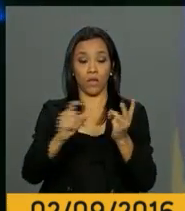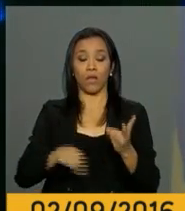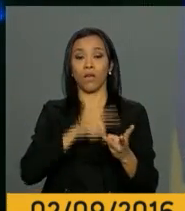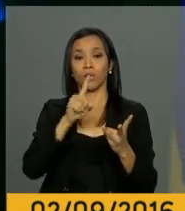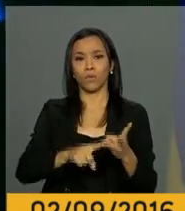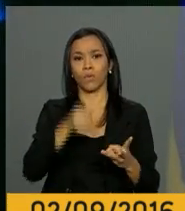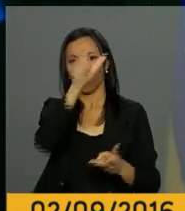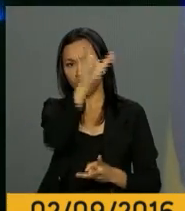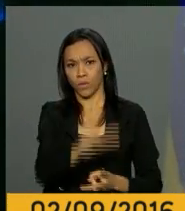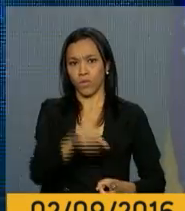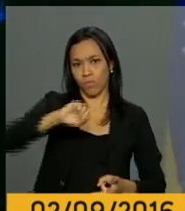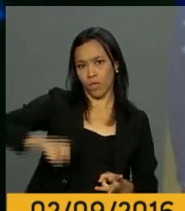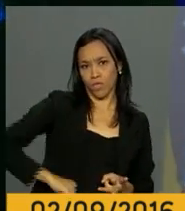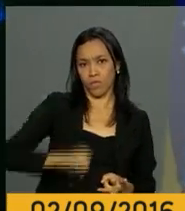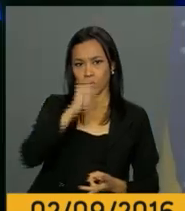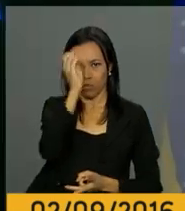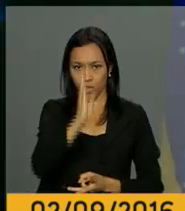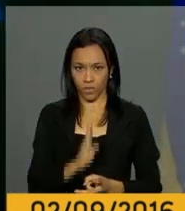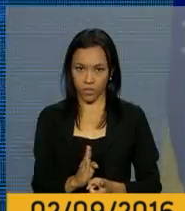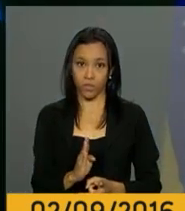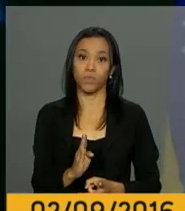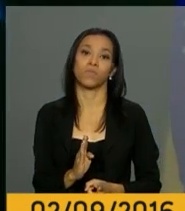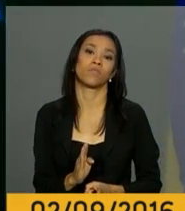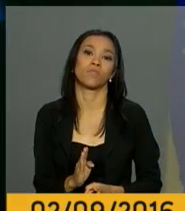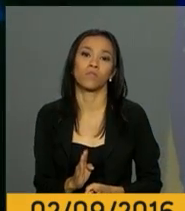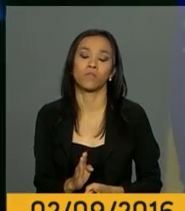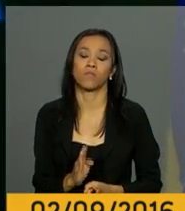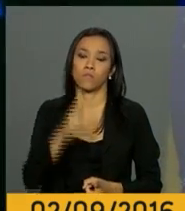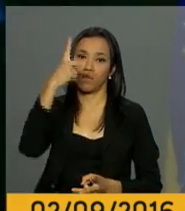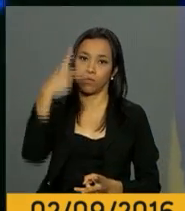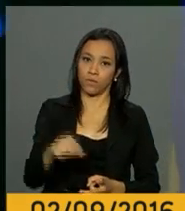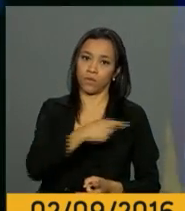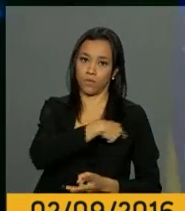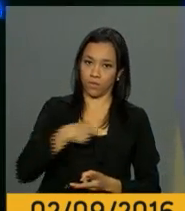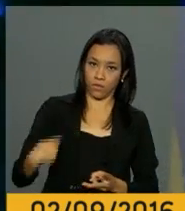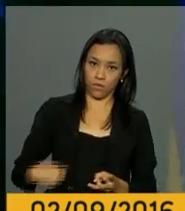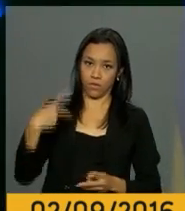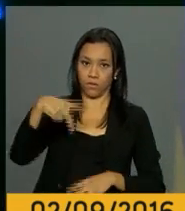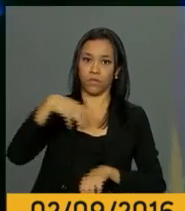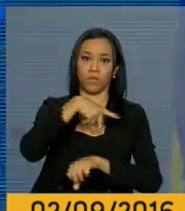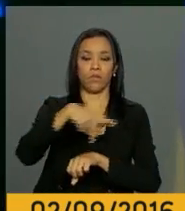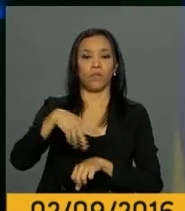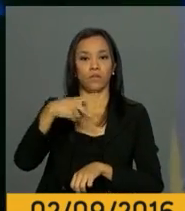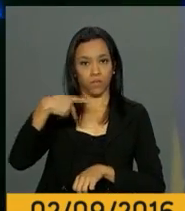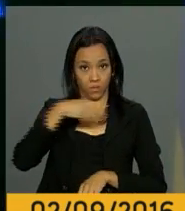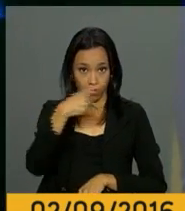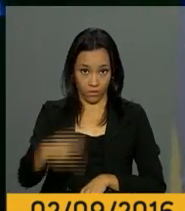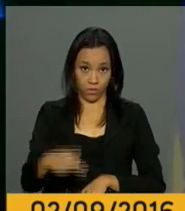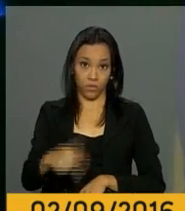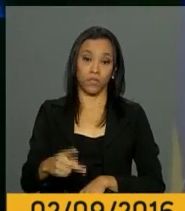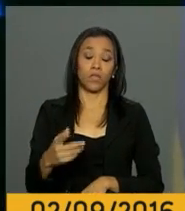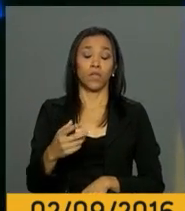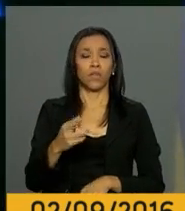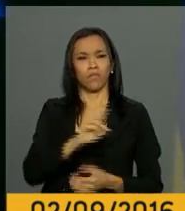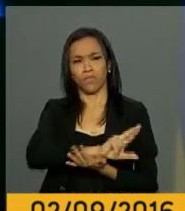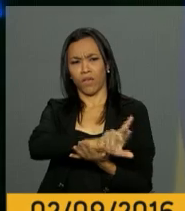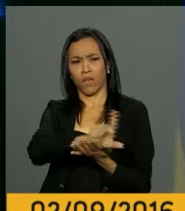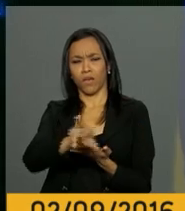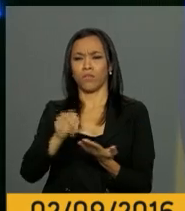embaixador do Brasil, da China no Brasil, senhores ministros de Estado, parlamentares,